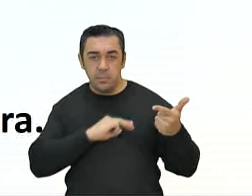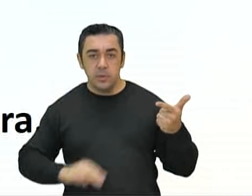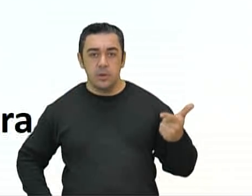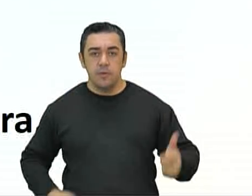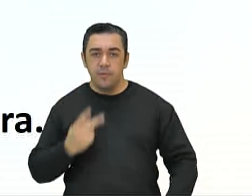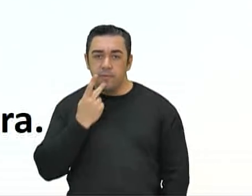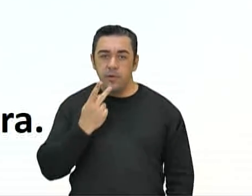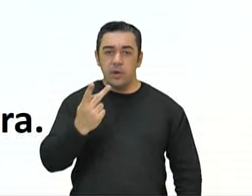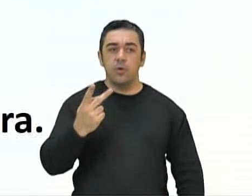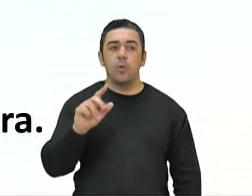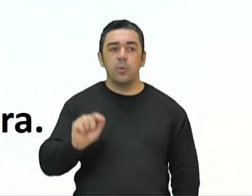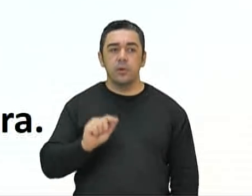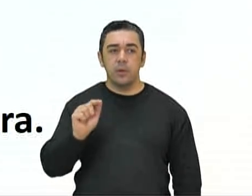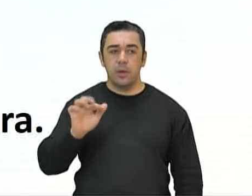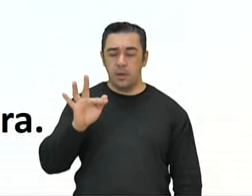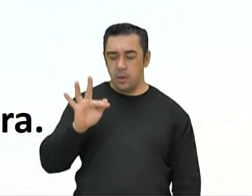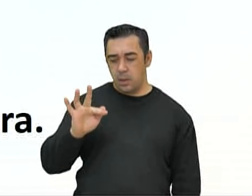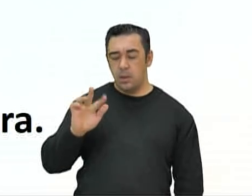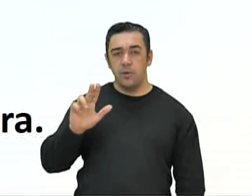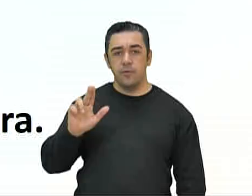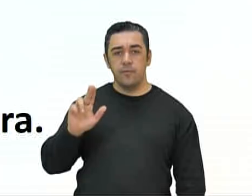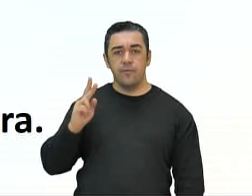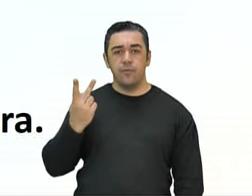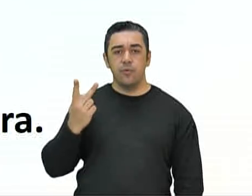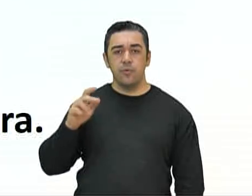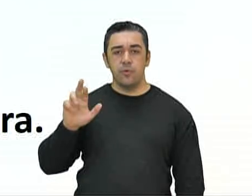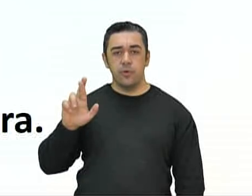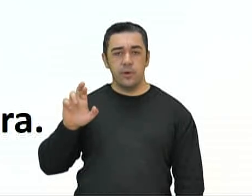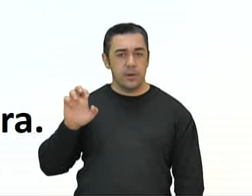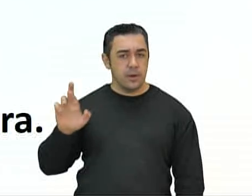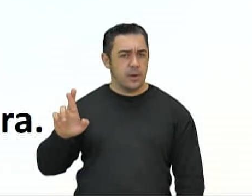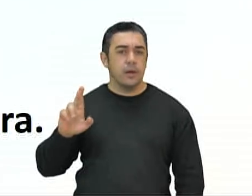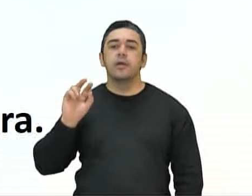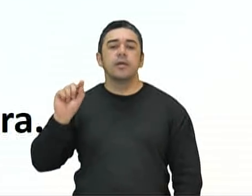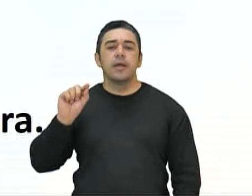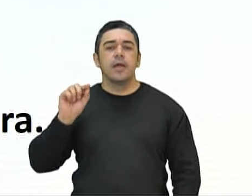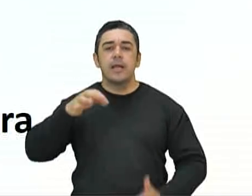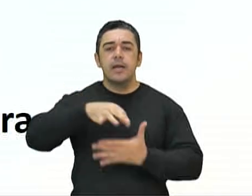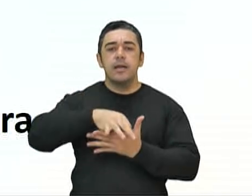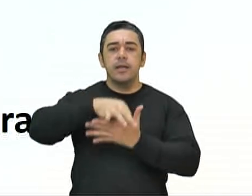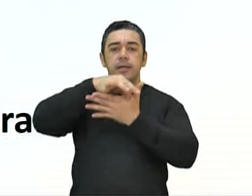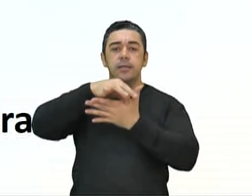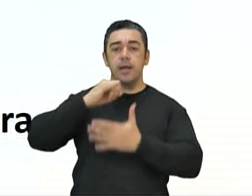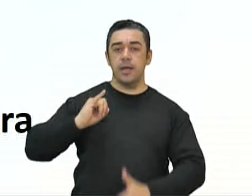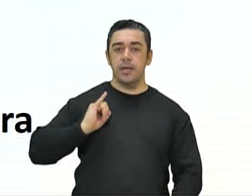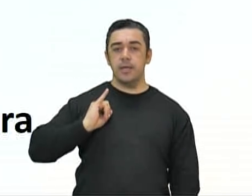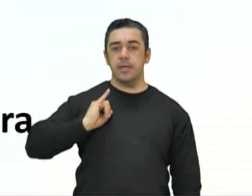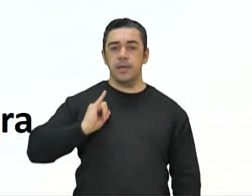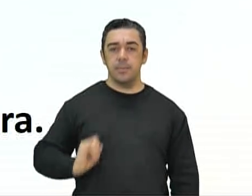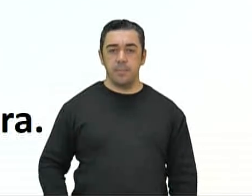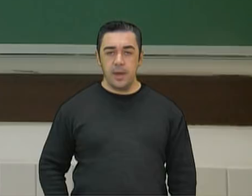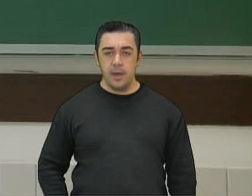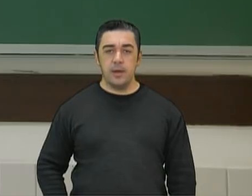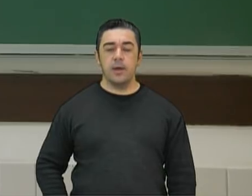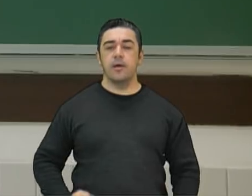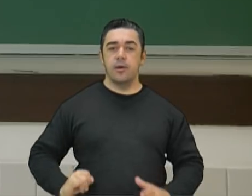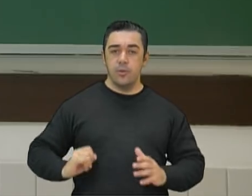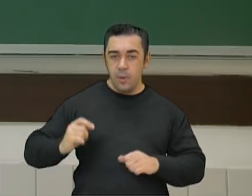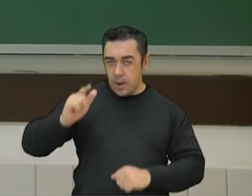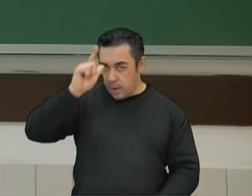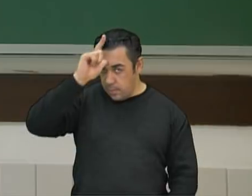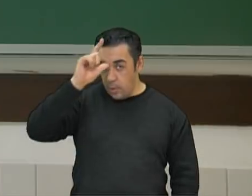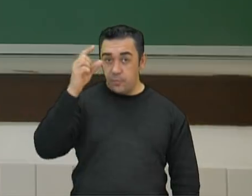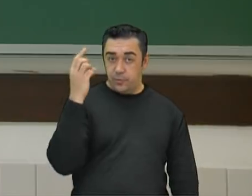declarou-se Führer, ou seja, o líder do Império Alemão, o chamado Terceiro